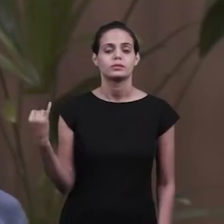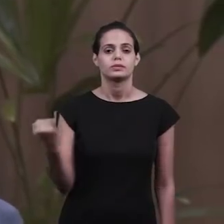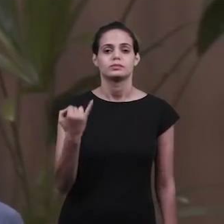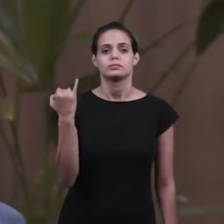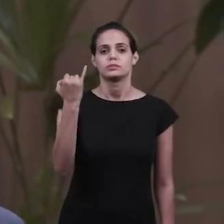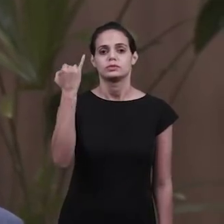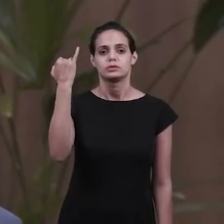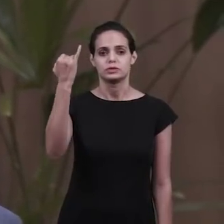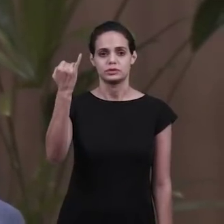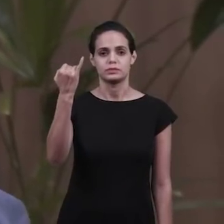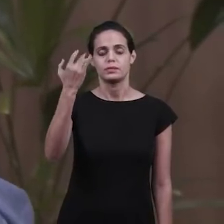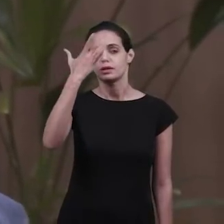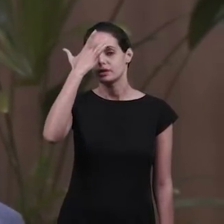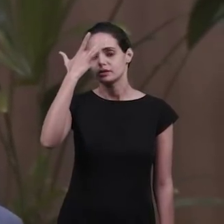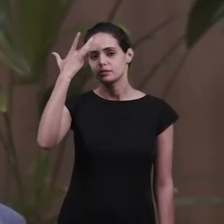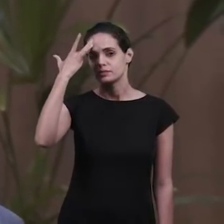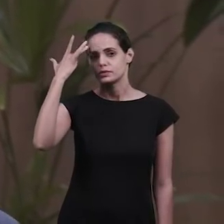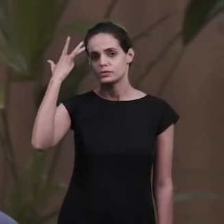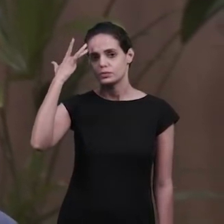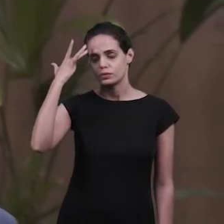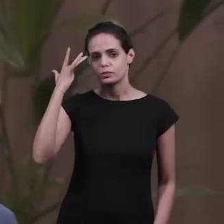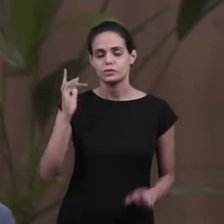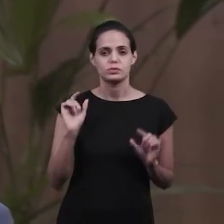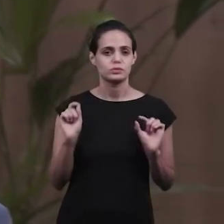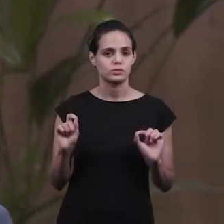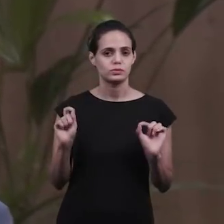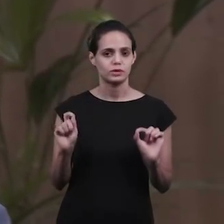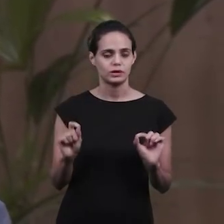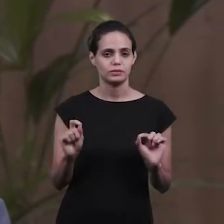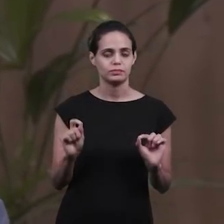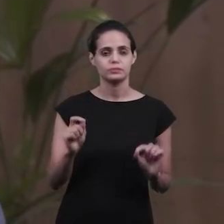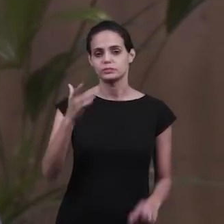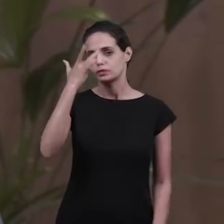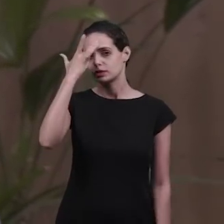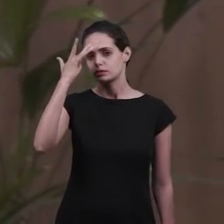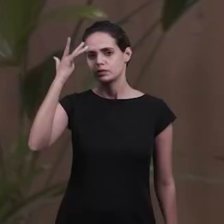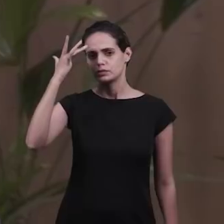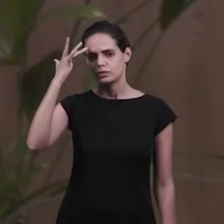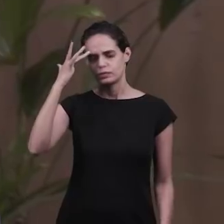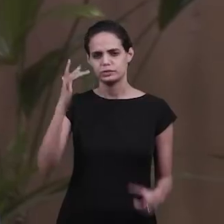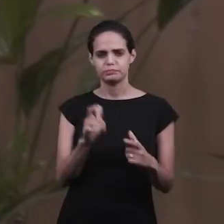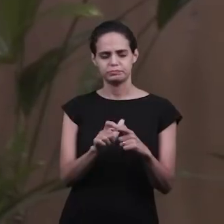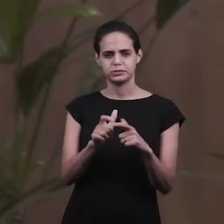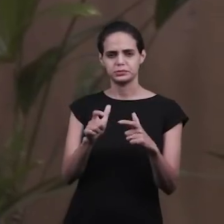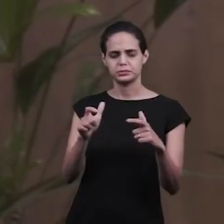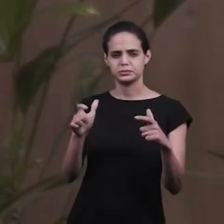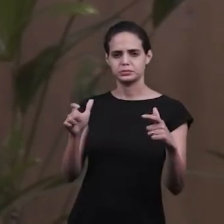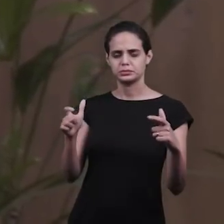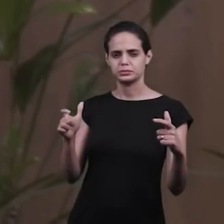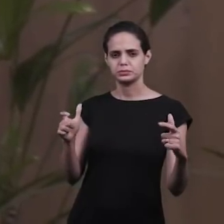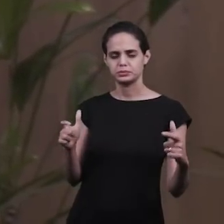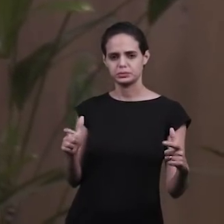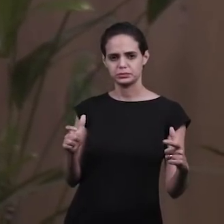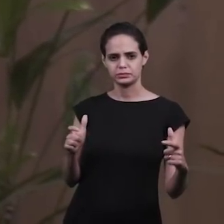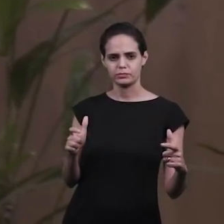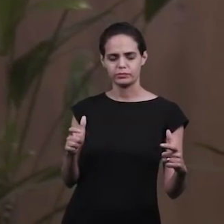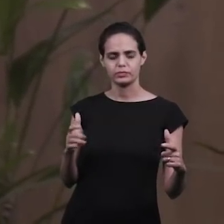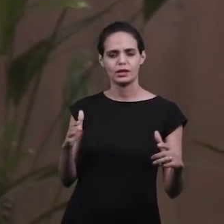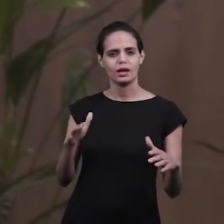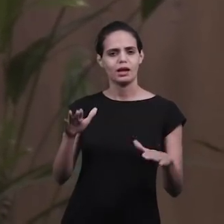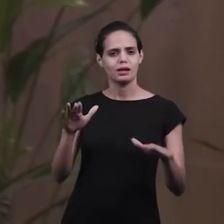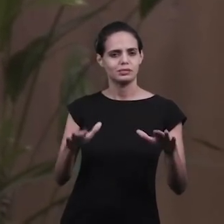que a maioria dos irmãos, a grande maioria, em determinado momento teve